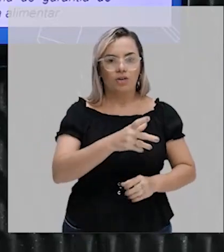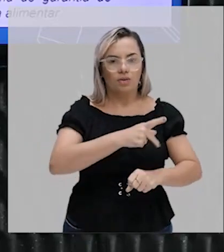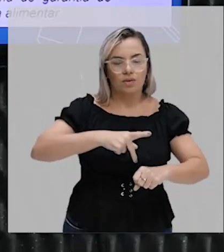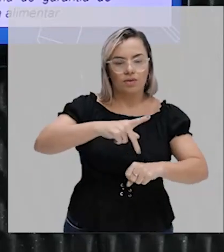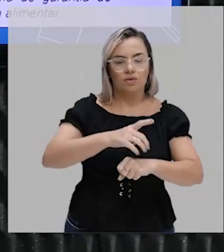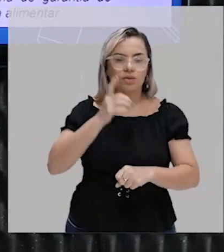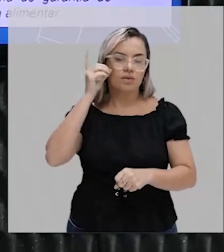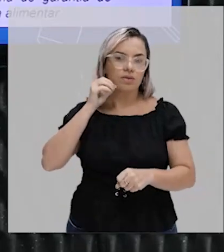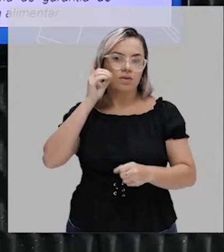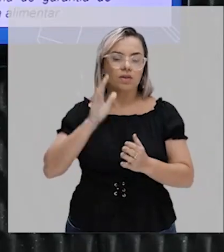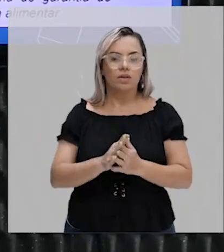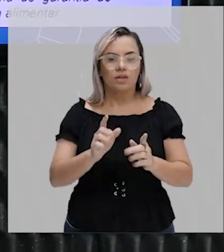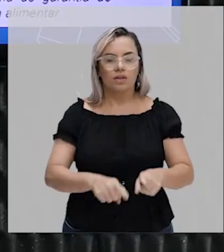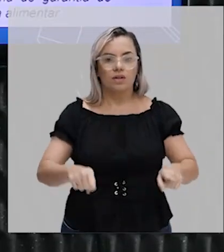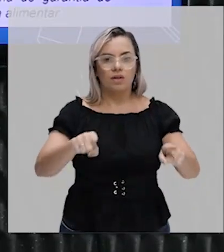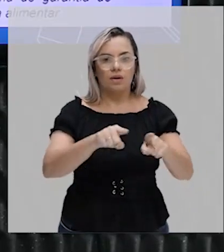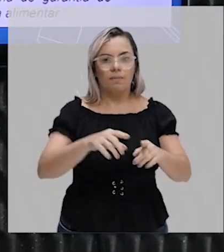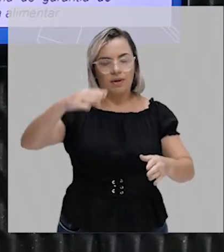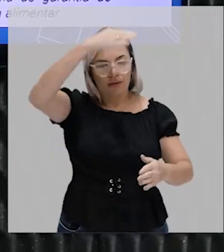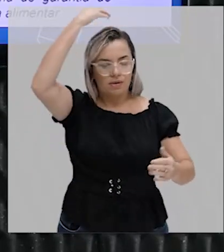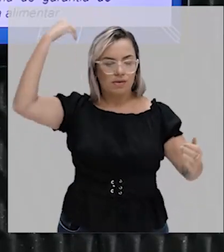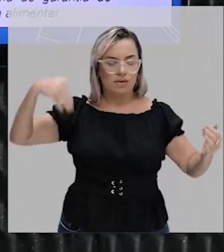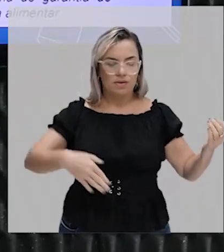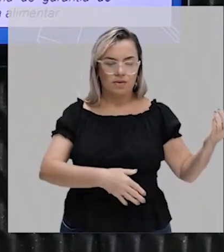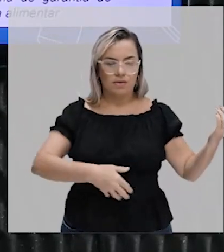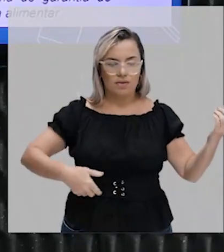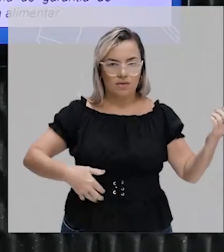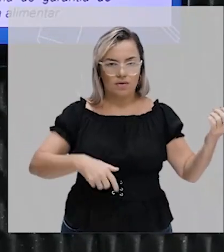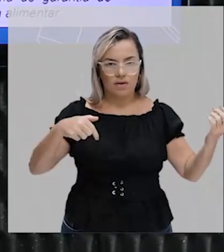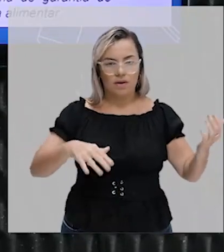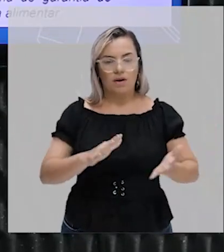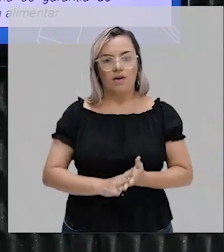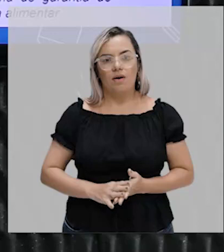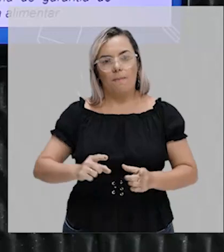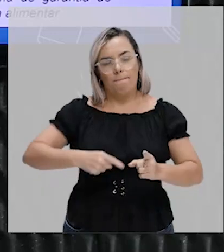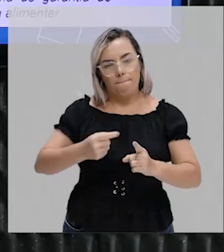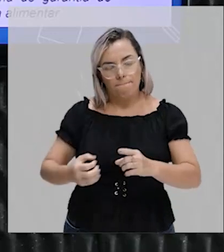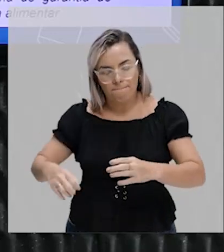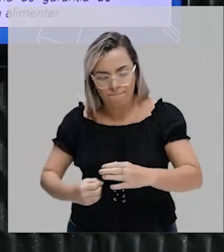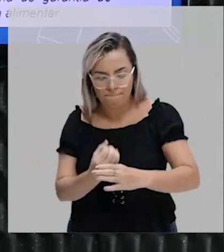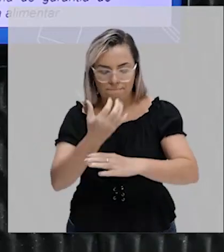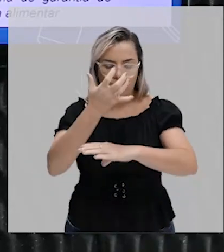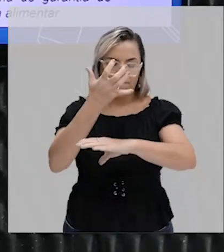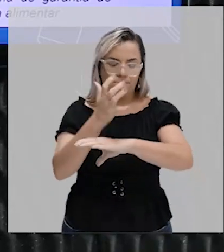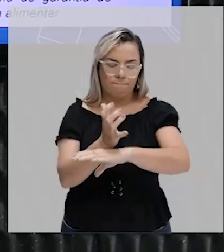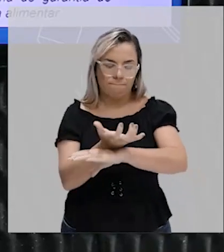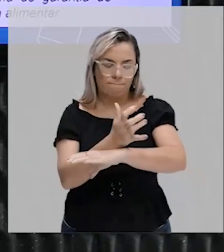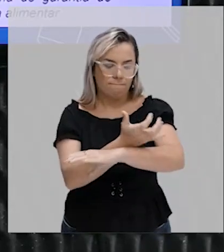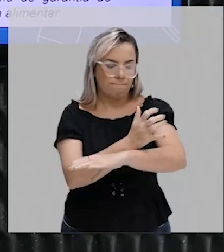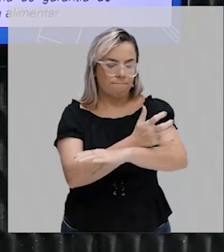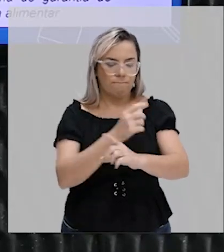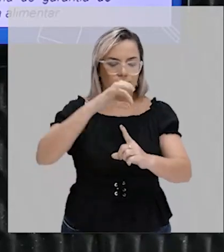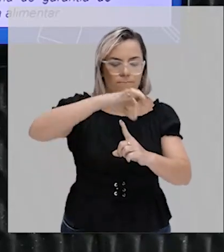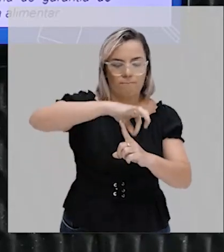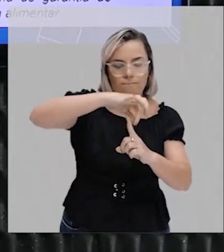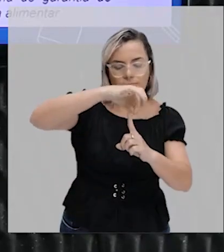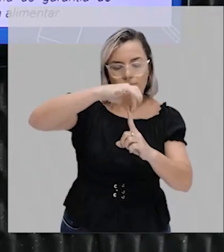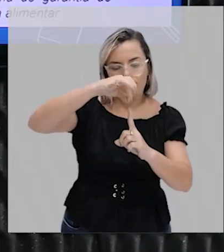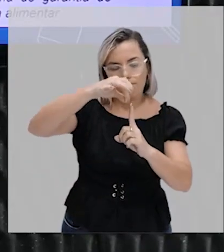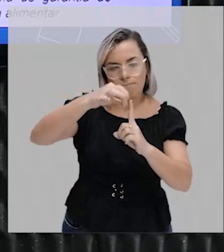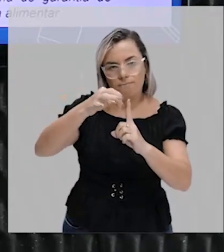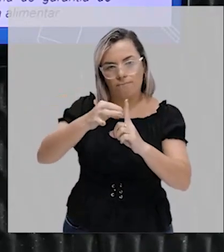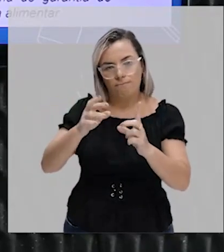México. E foi um sucesso. A produtividade agrícola em relação ao trigo aumentou bastante e isso abriu,